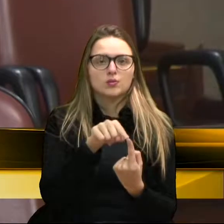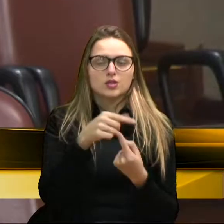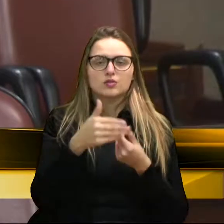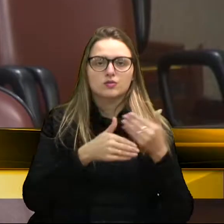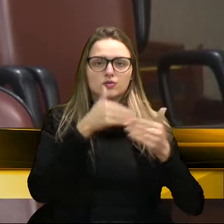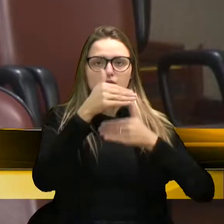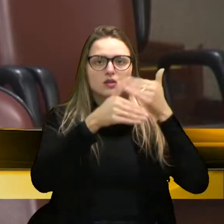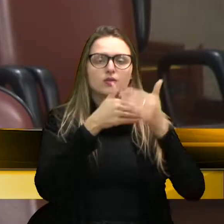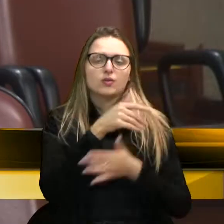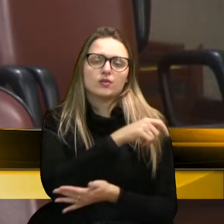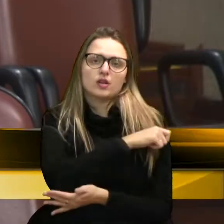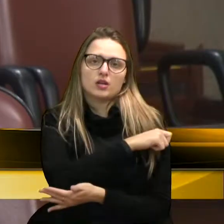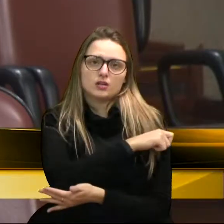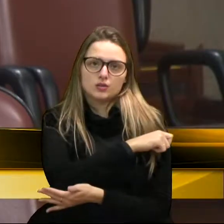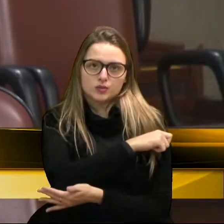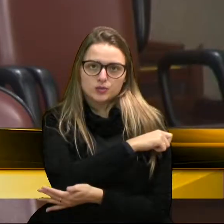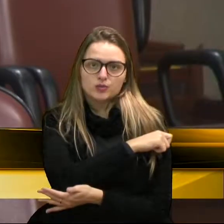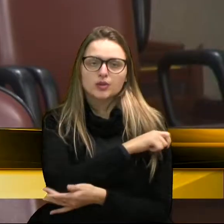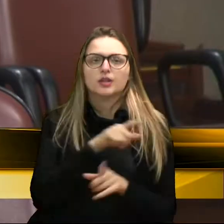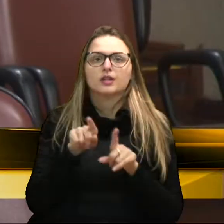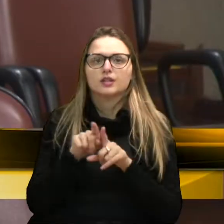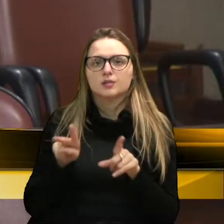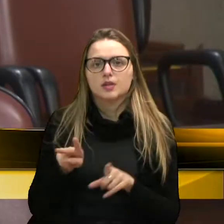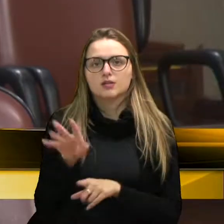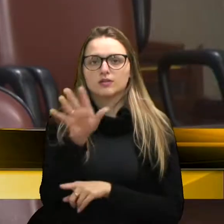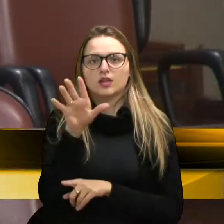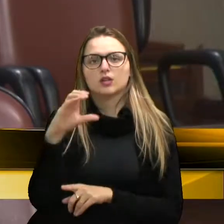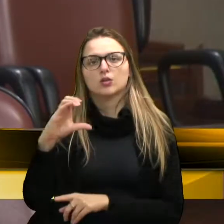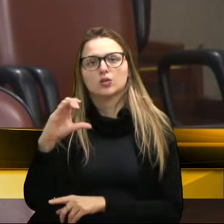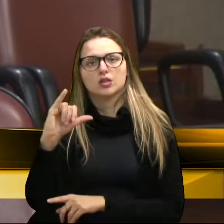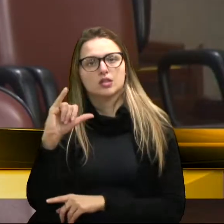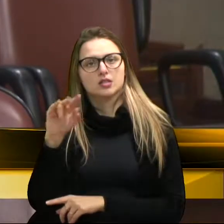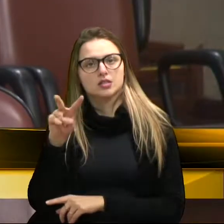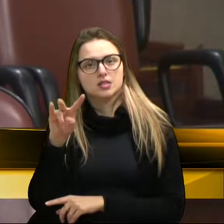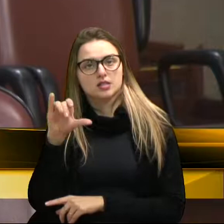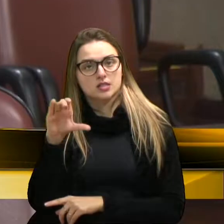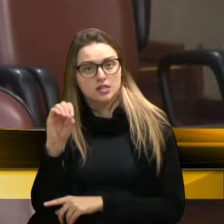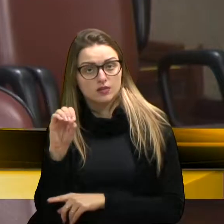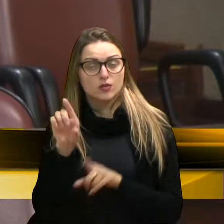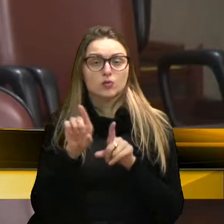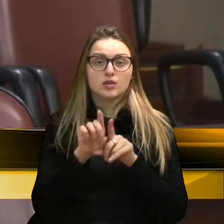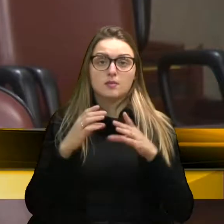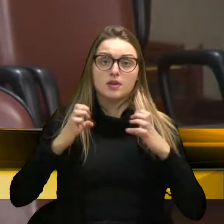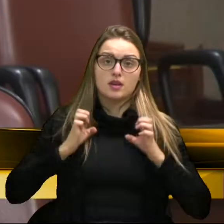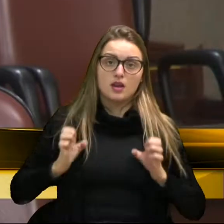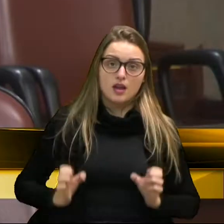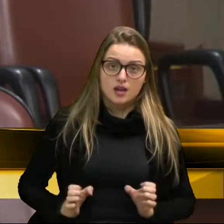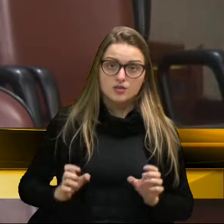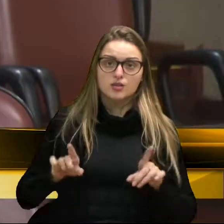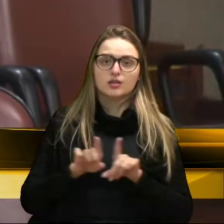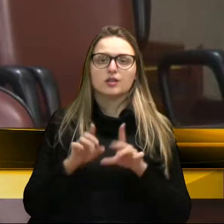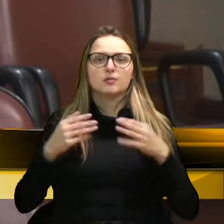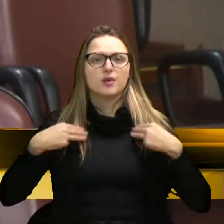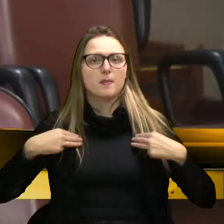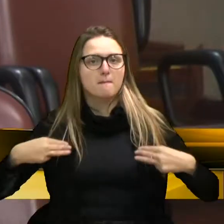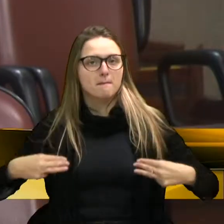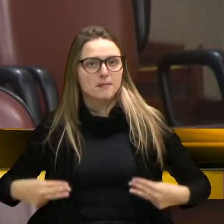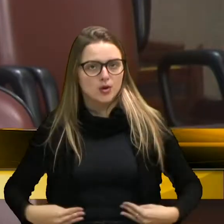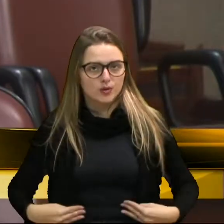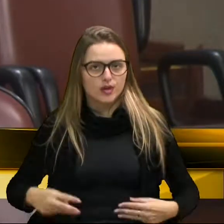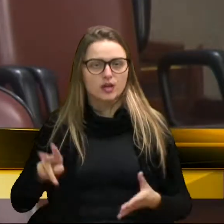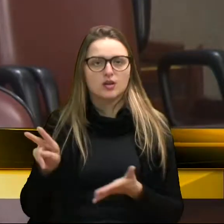desenvolver os alunos, além dos valores cívicos, os valores éticos e morais, na intervenção desses